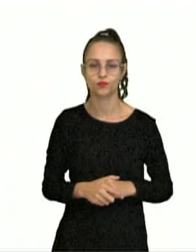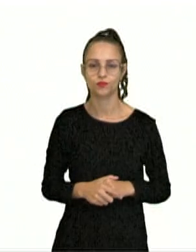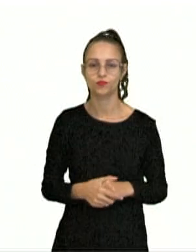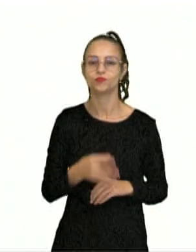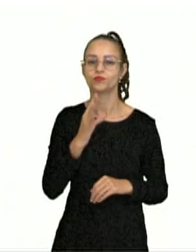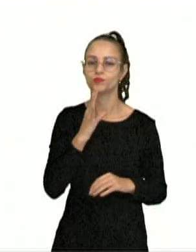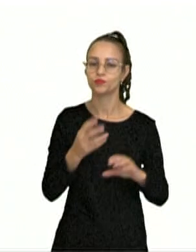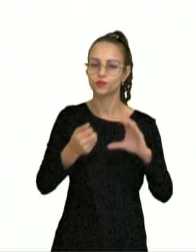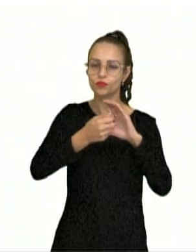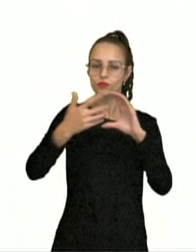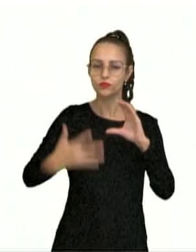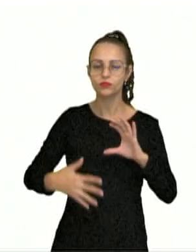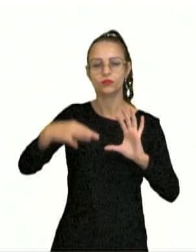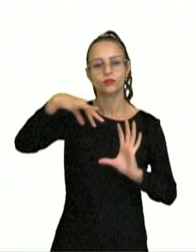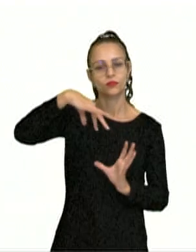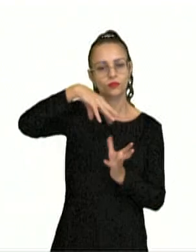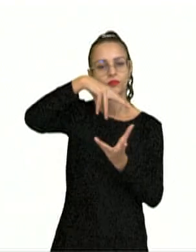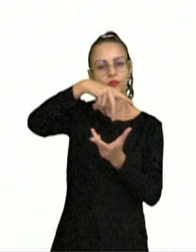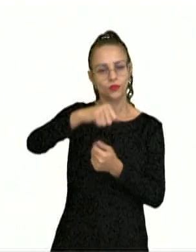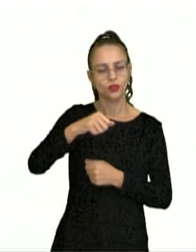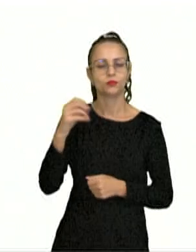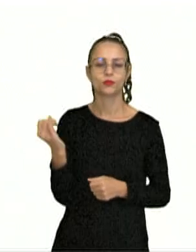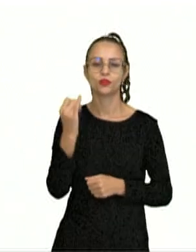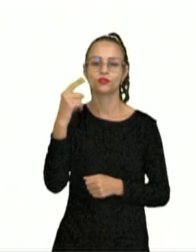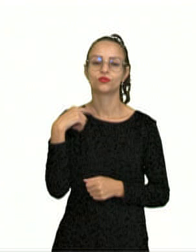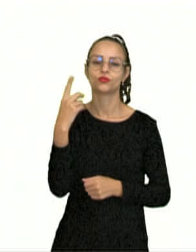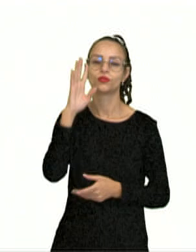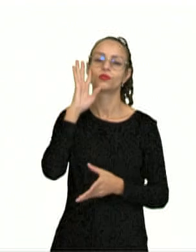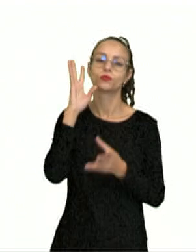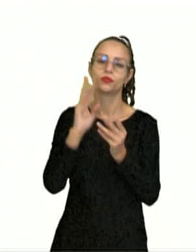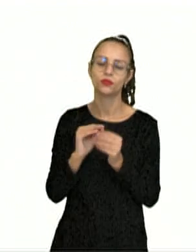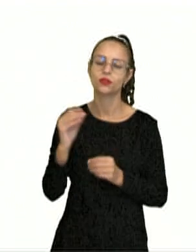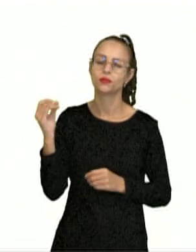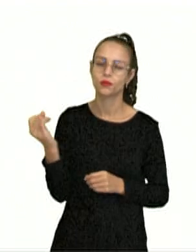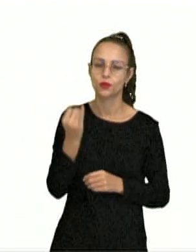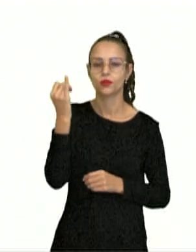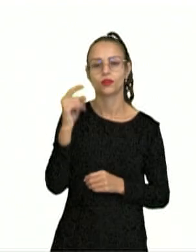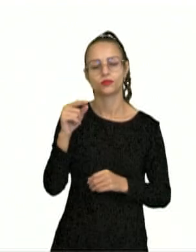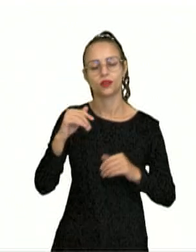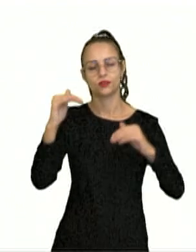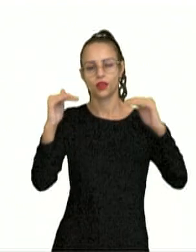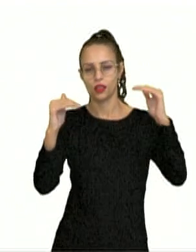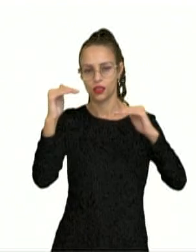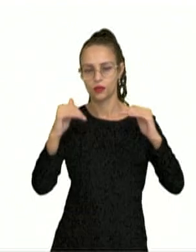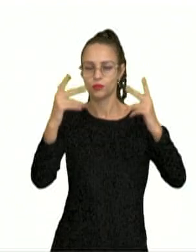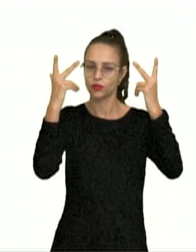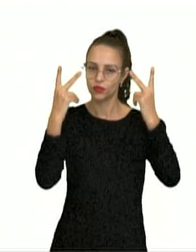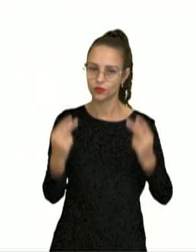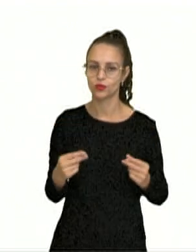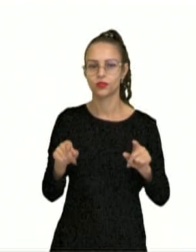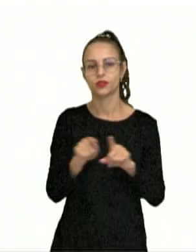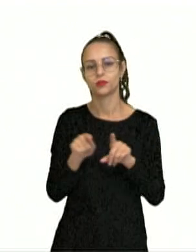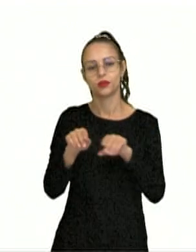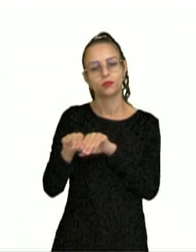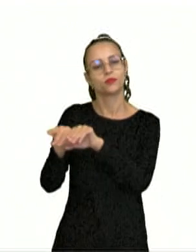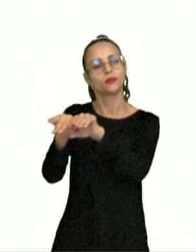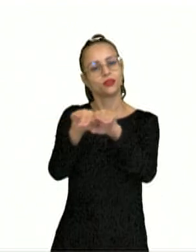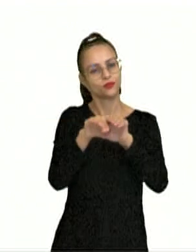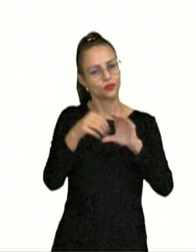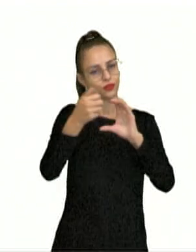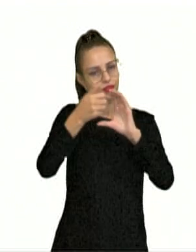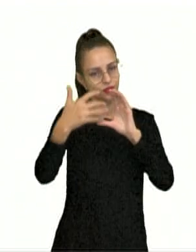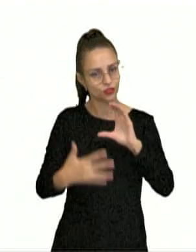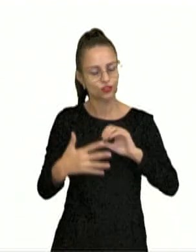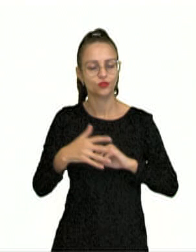Conhecer as características do planeta leva a gente a compreender a importância desse equilíbrio natural e a preservação das